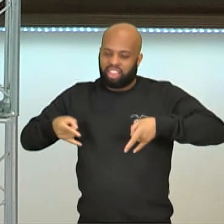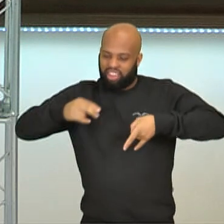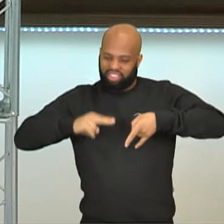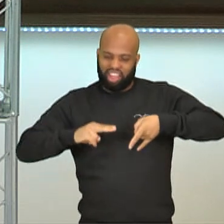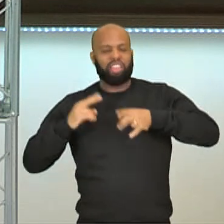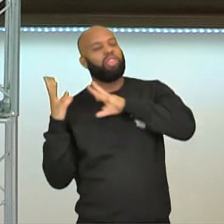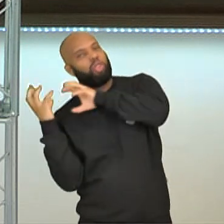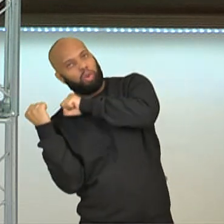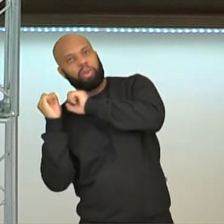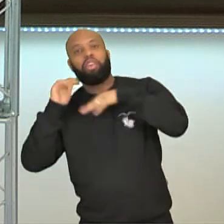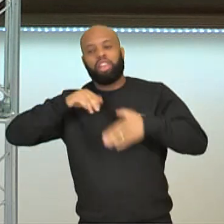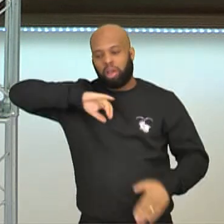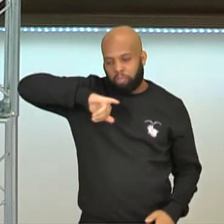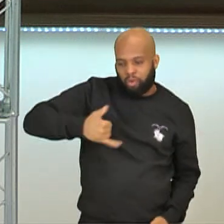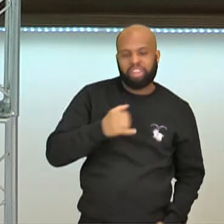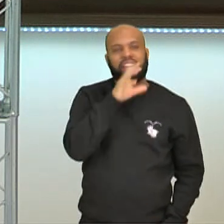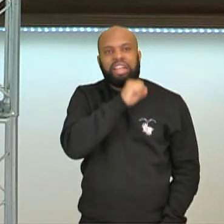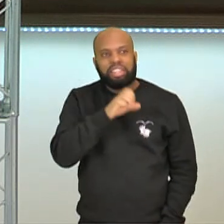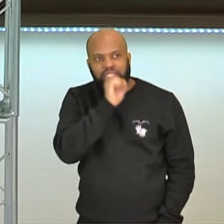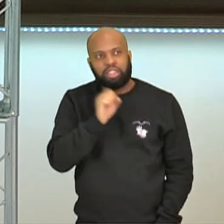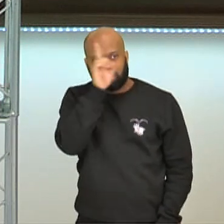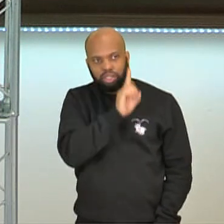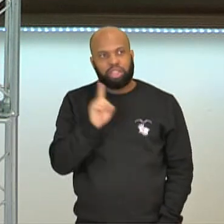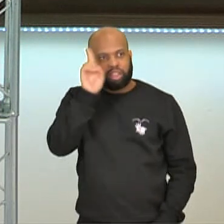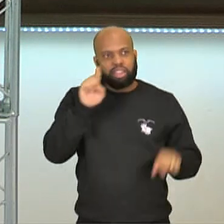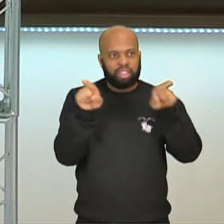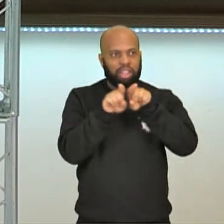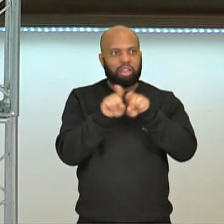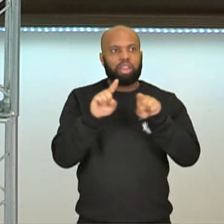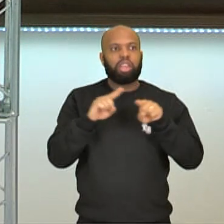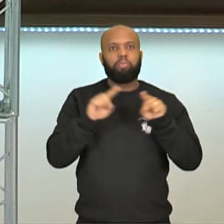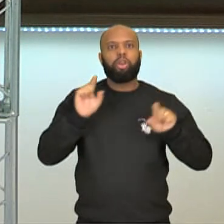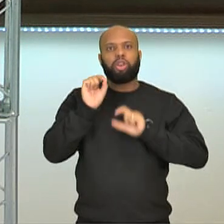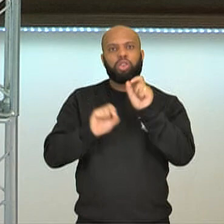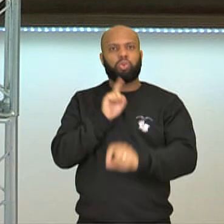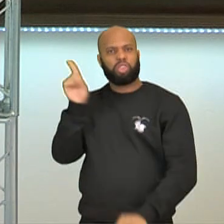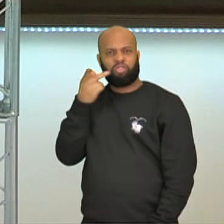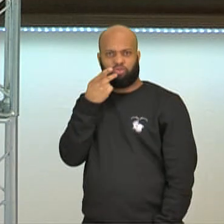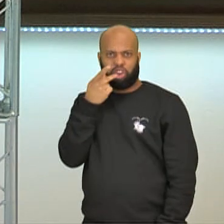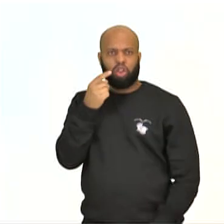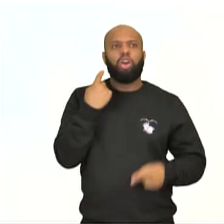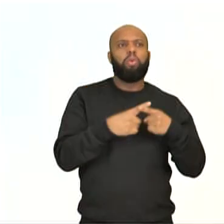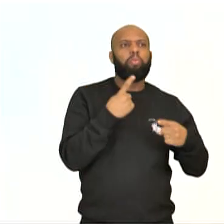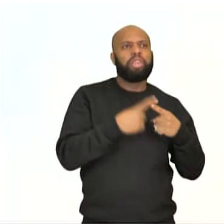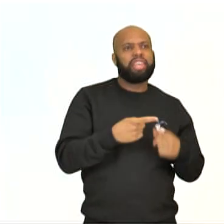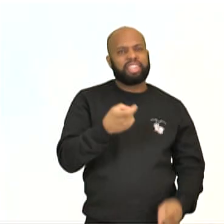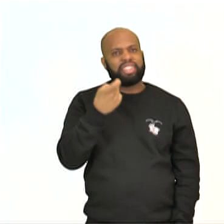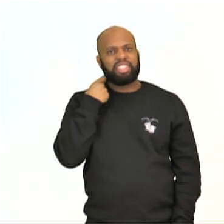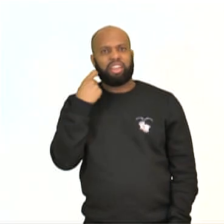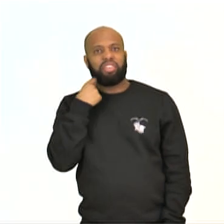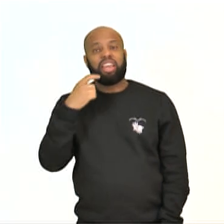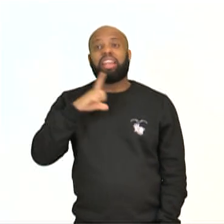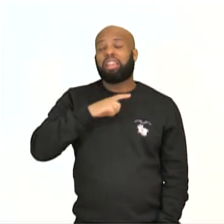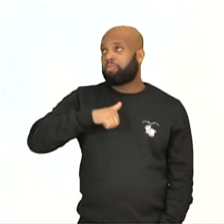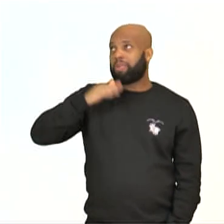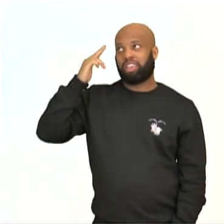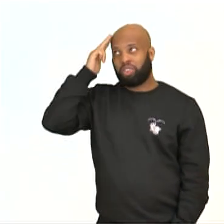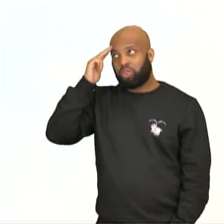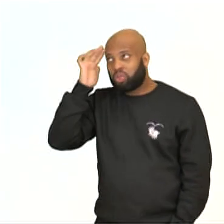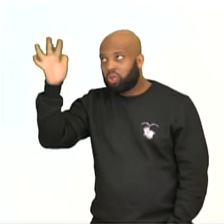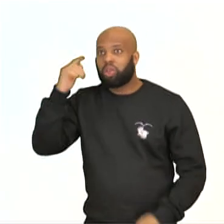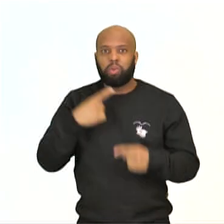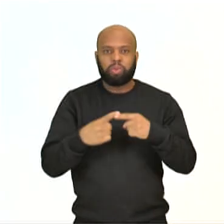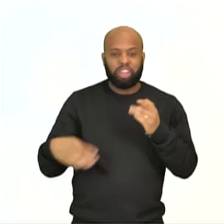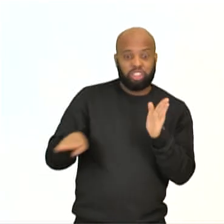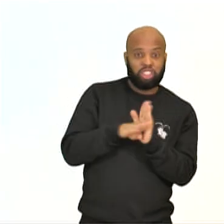E aí, para aproveitar bem o meu sábado e o meu domingo. Mas o que que ele quer dizer aqui? Por que que sexta é o dia que tem mais sonho? Porque já está chegando o